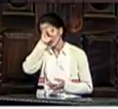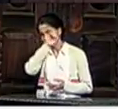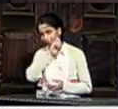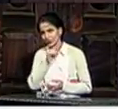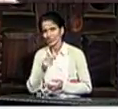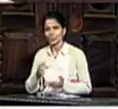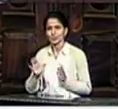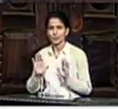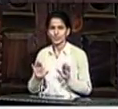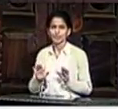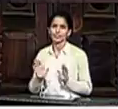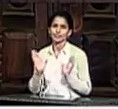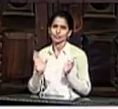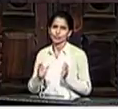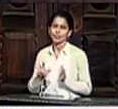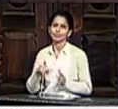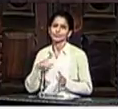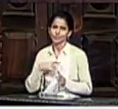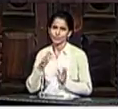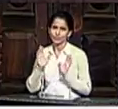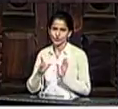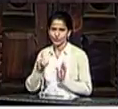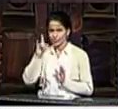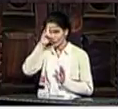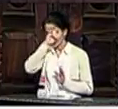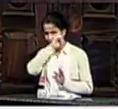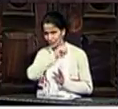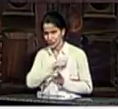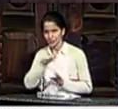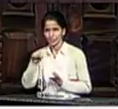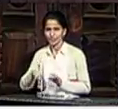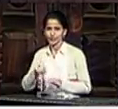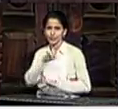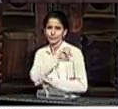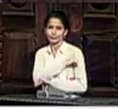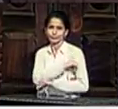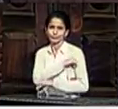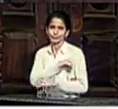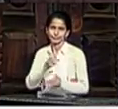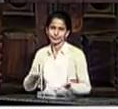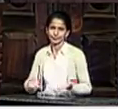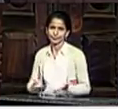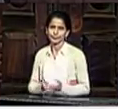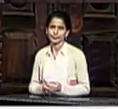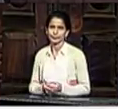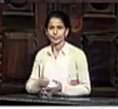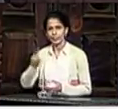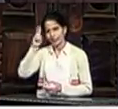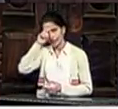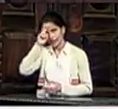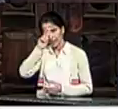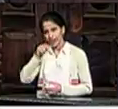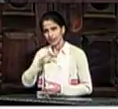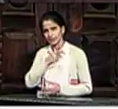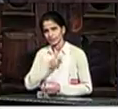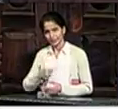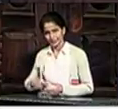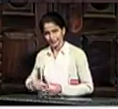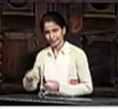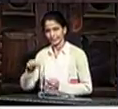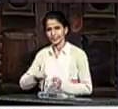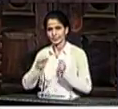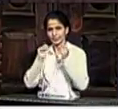nós já tivemos outros momentos delicados no Estado do Rio de Janeiro. Lembro-me que, presidindo esta